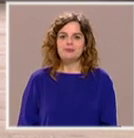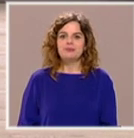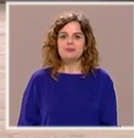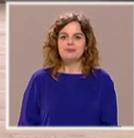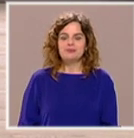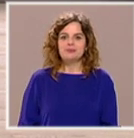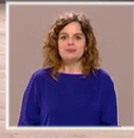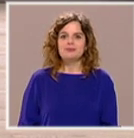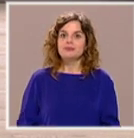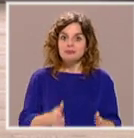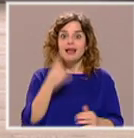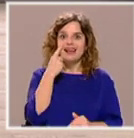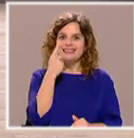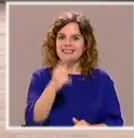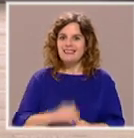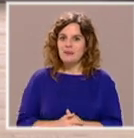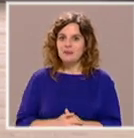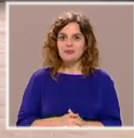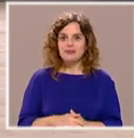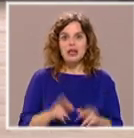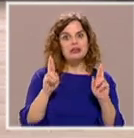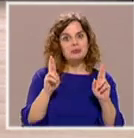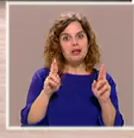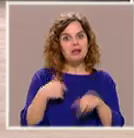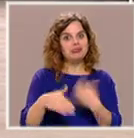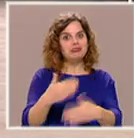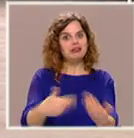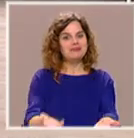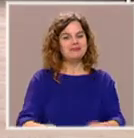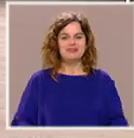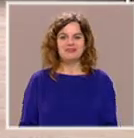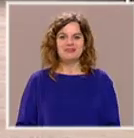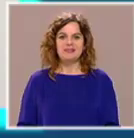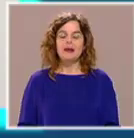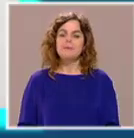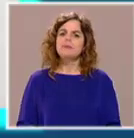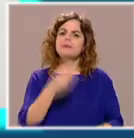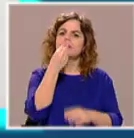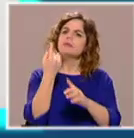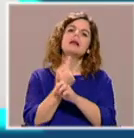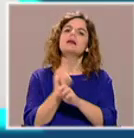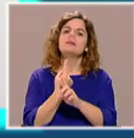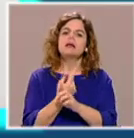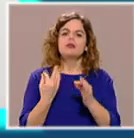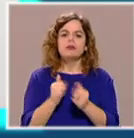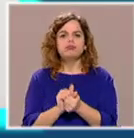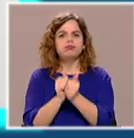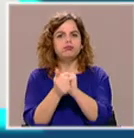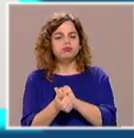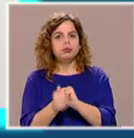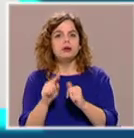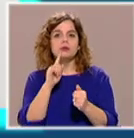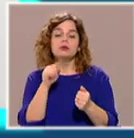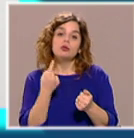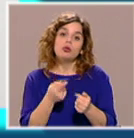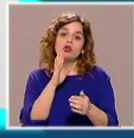sim, favor. Já fica então atento. Esperemos desta vez vá até o fim. Os alimentos são transformados para depois serem